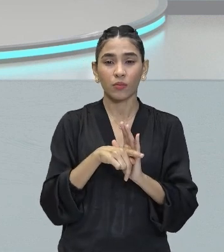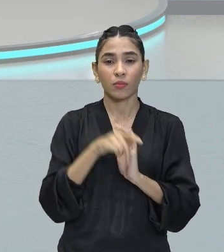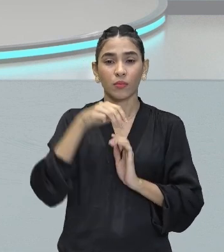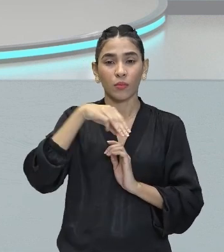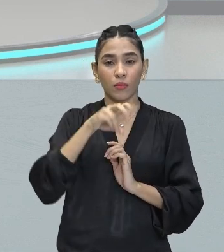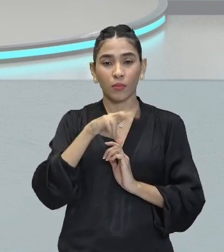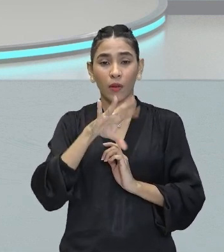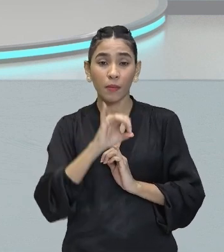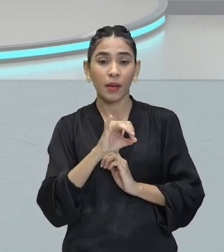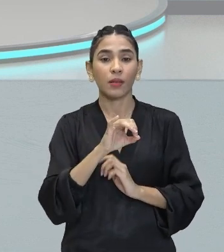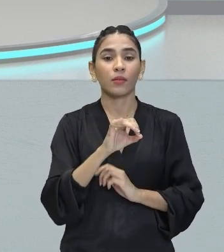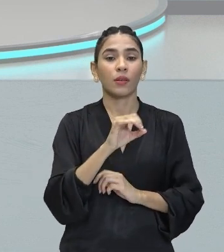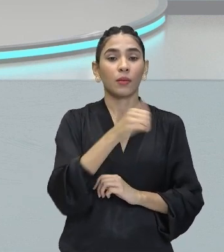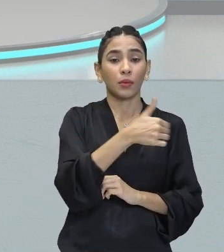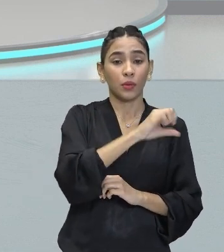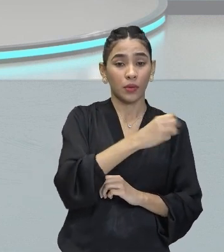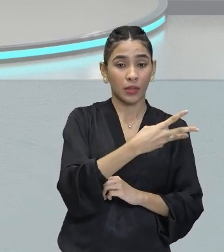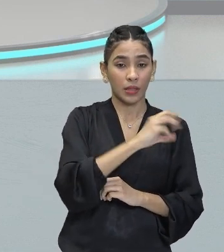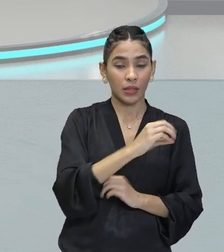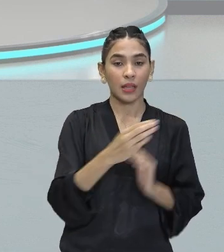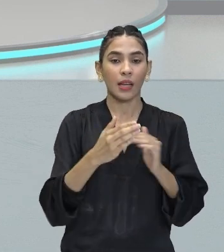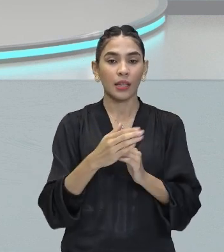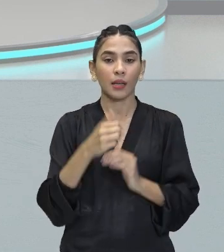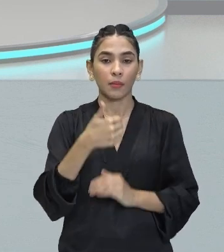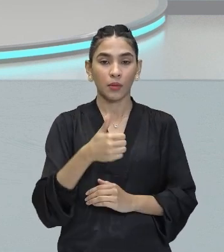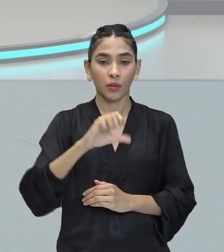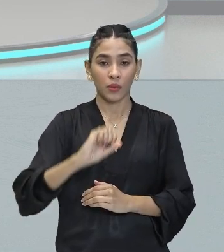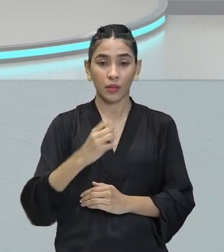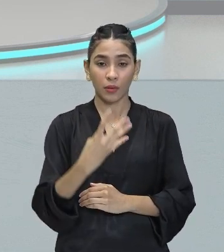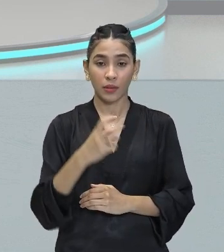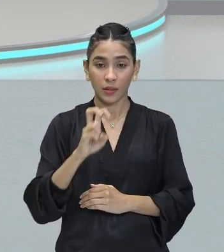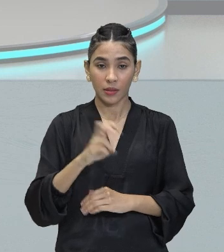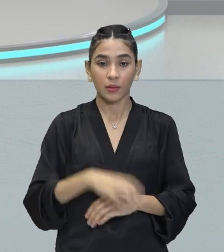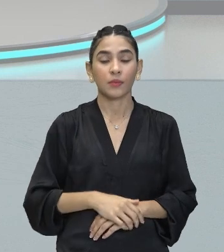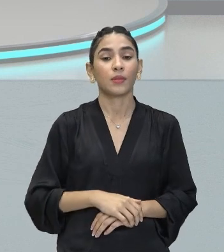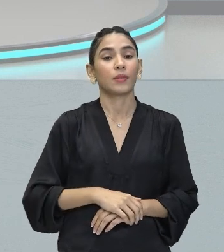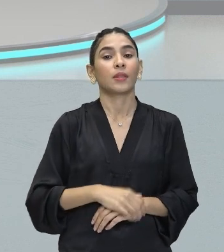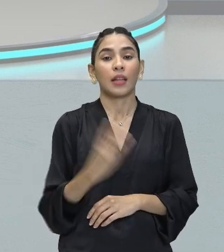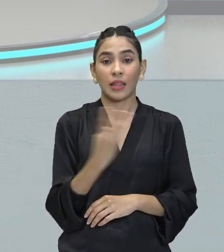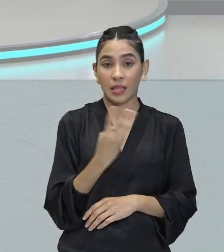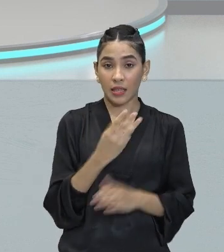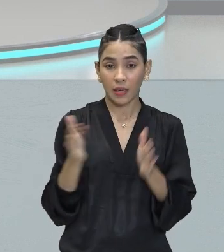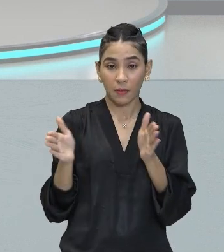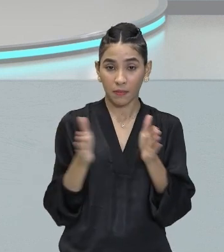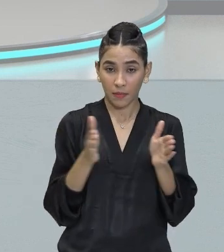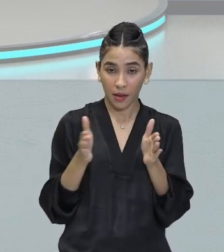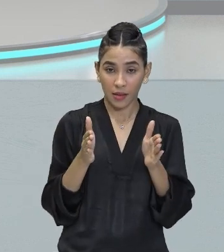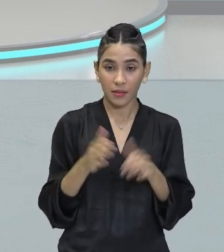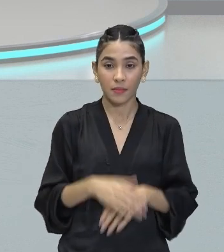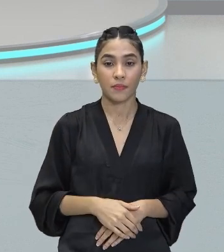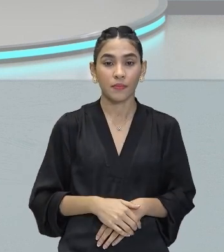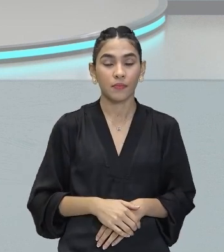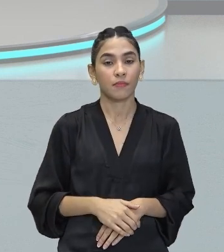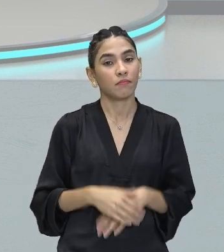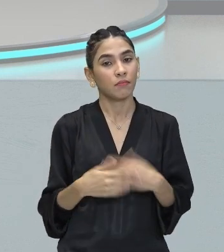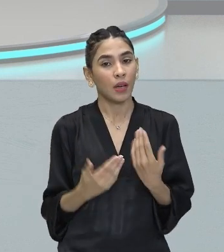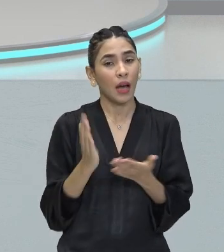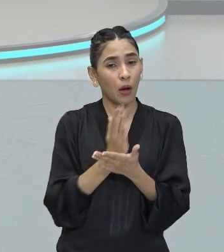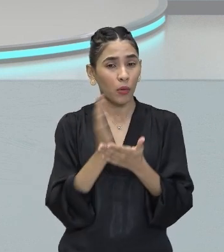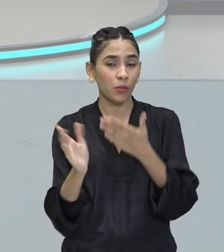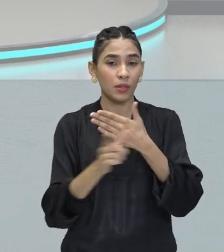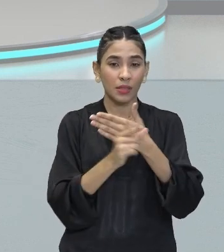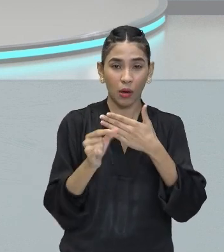de 1930 até 1945. E, por fim, a terceira parte, que por alguns autores